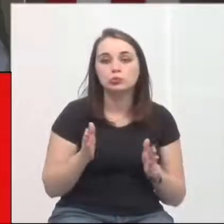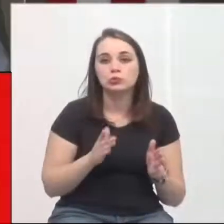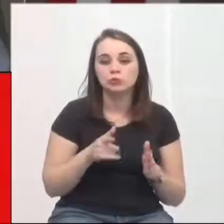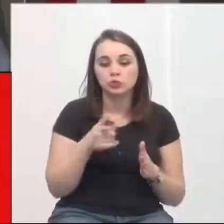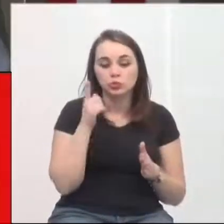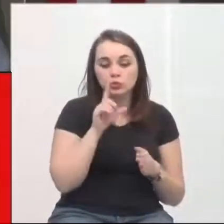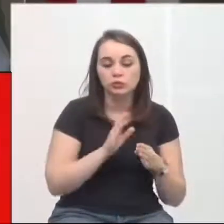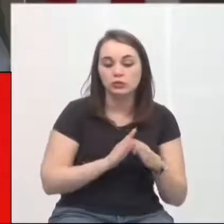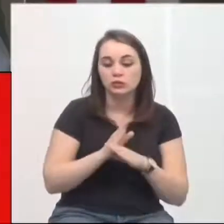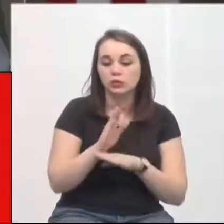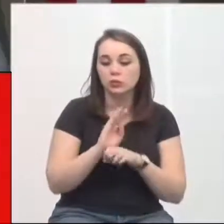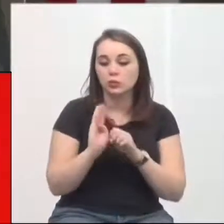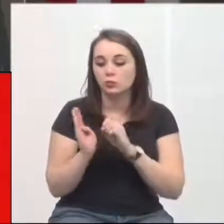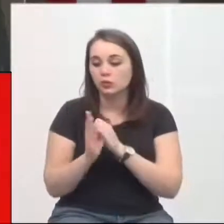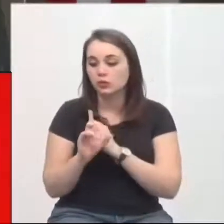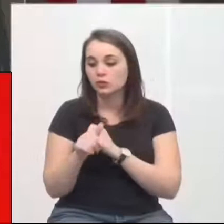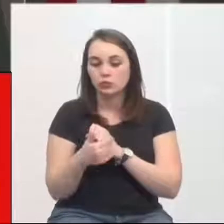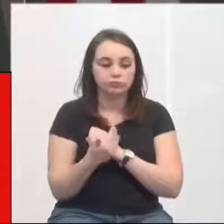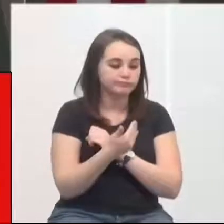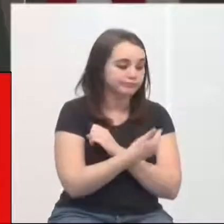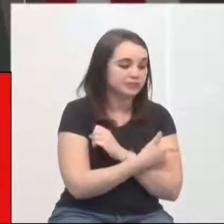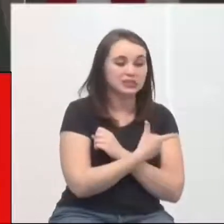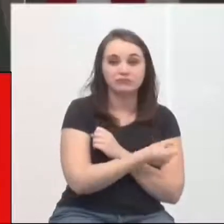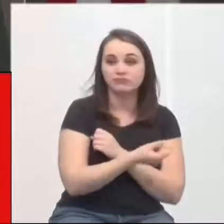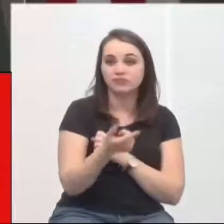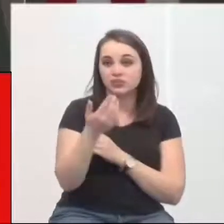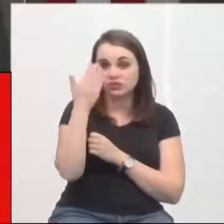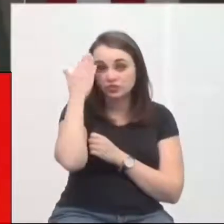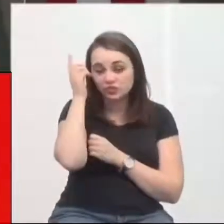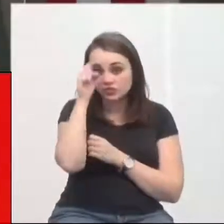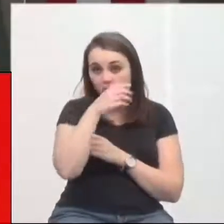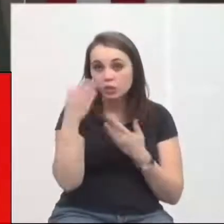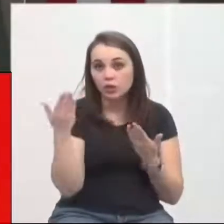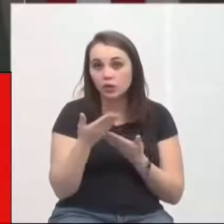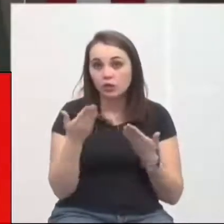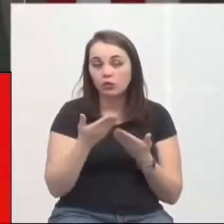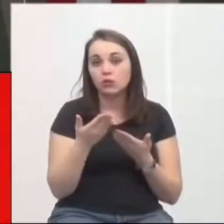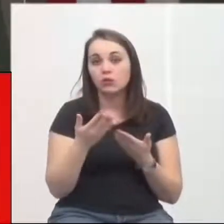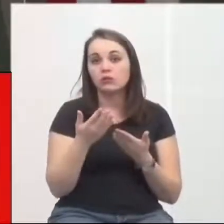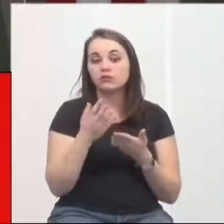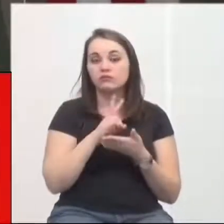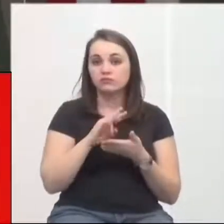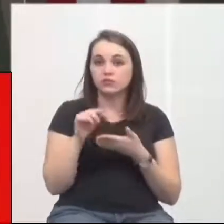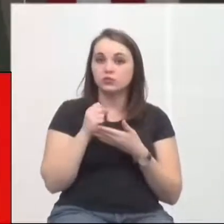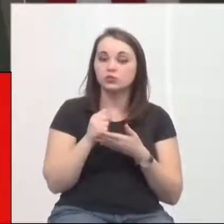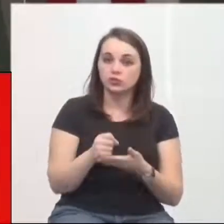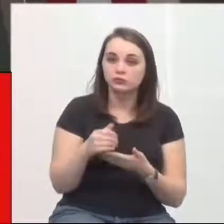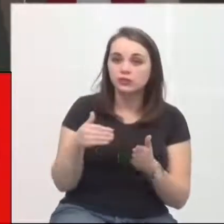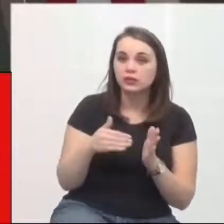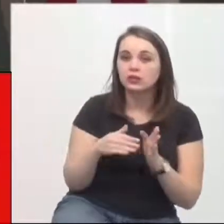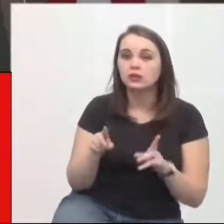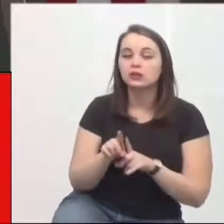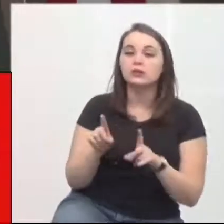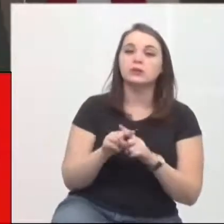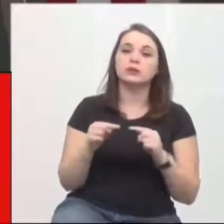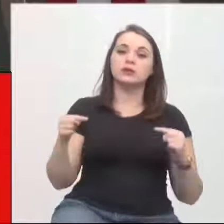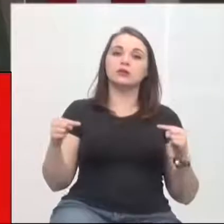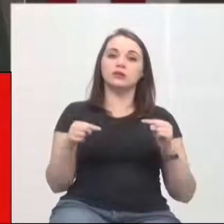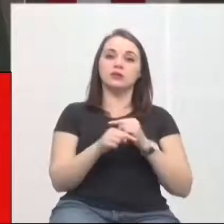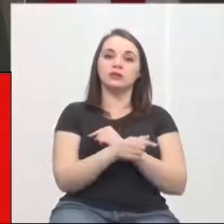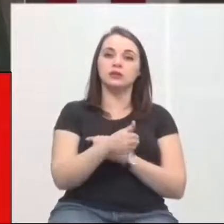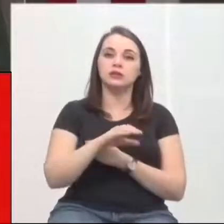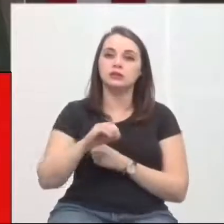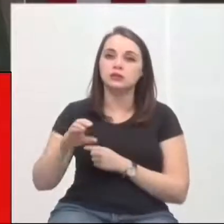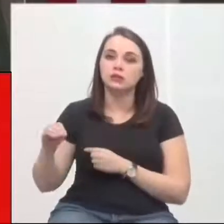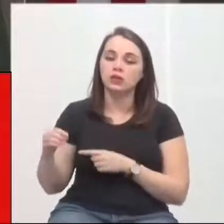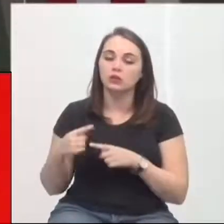bairro e depois sair. Então, hoje com o binário, vai acabar destrancando, e até a questão da Avenida Centenário também, porque vai ligar próximo